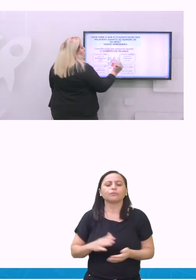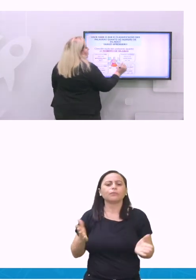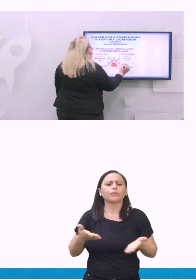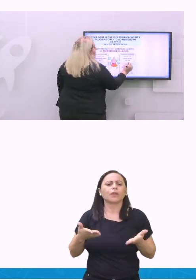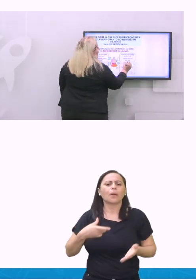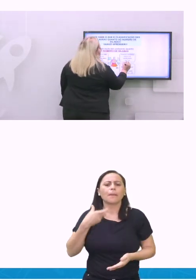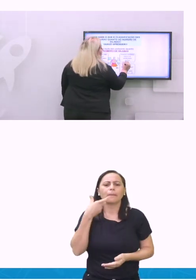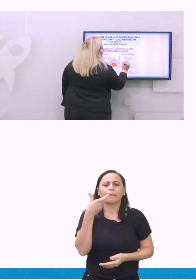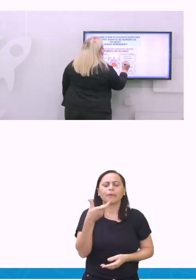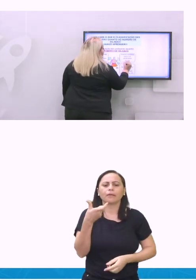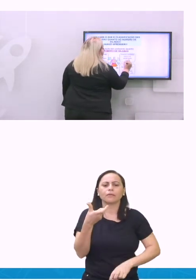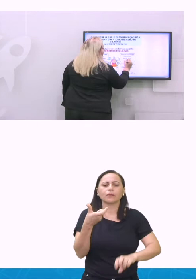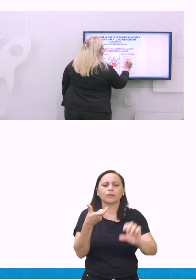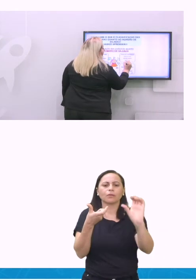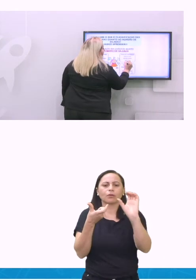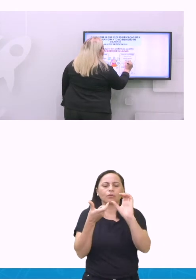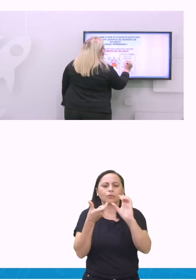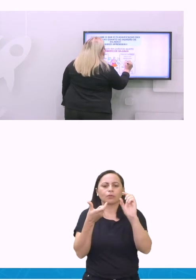exemplo, como a palavra